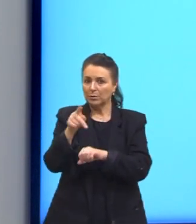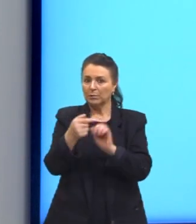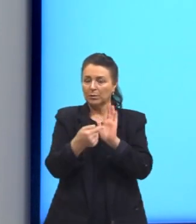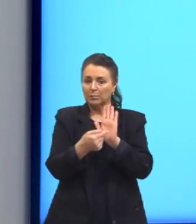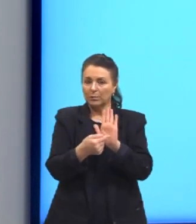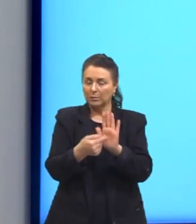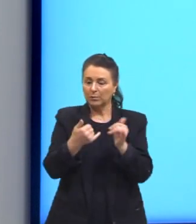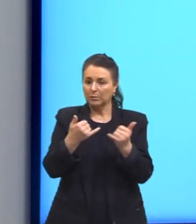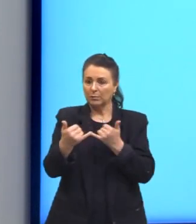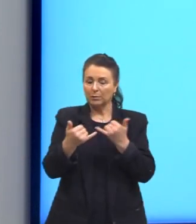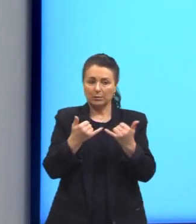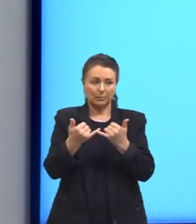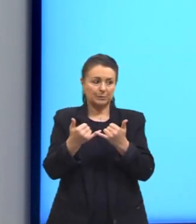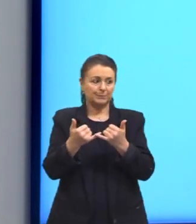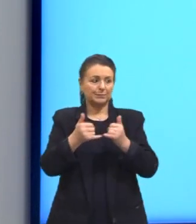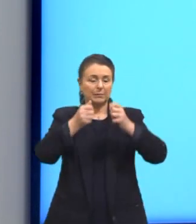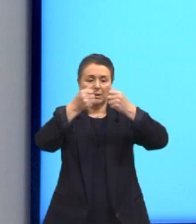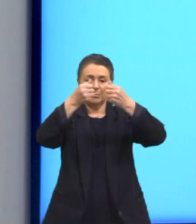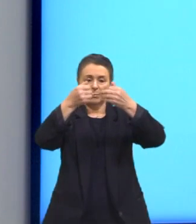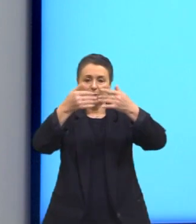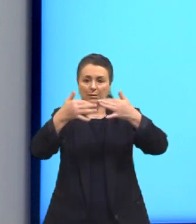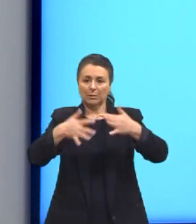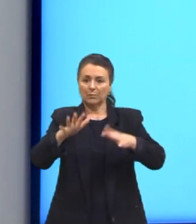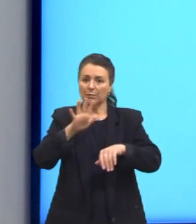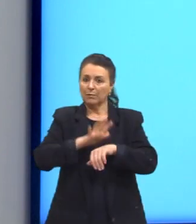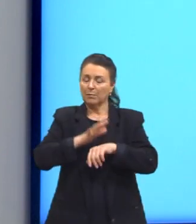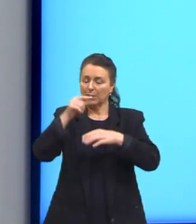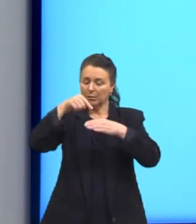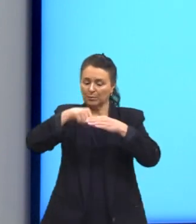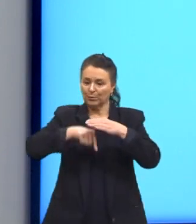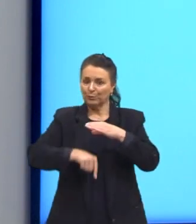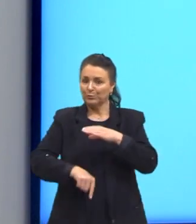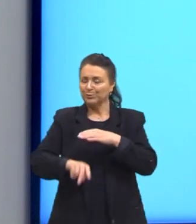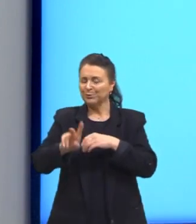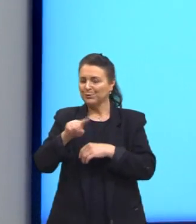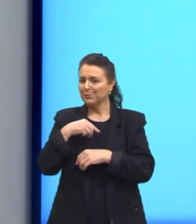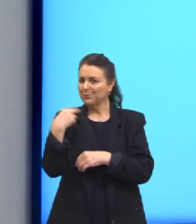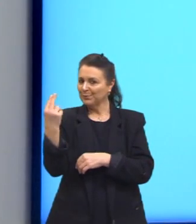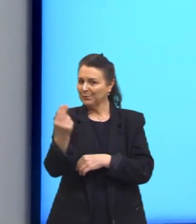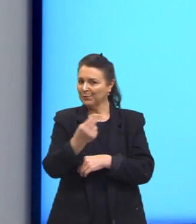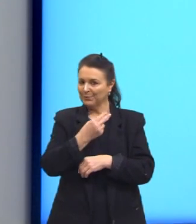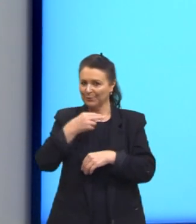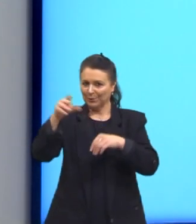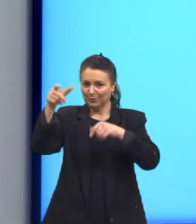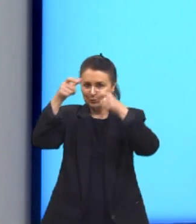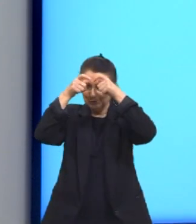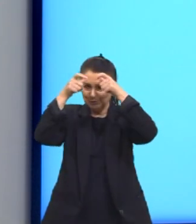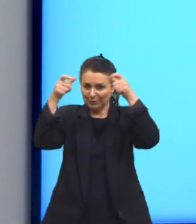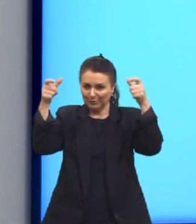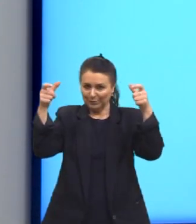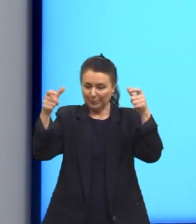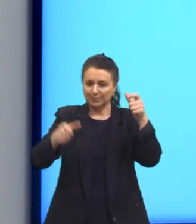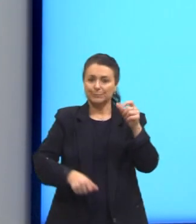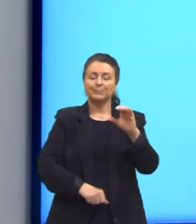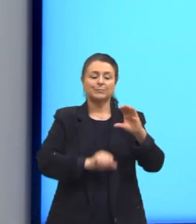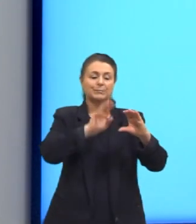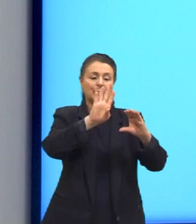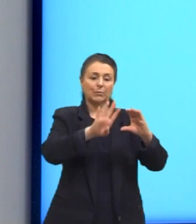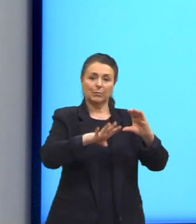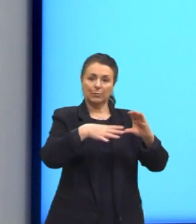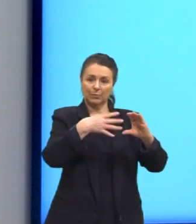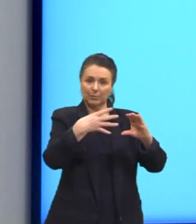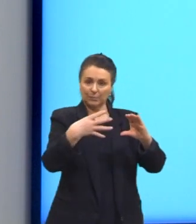gente desenvolver um pouquinho, né, o nosso conhecimento. Então, nós temos uma matriz A, uma matriz